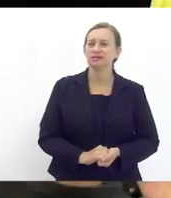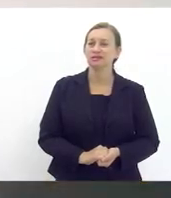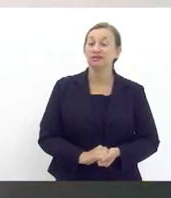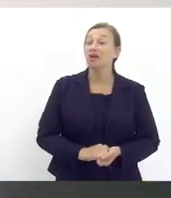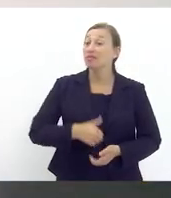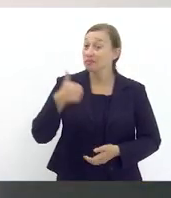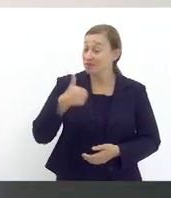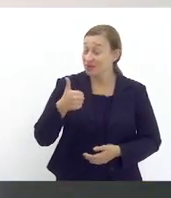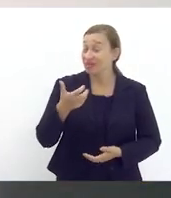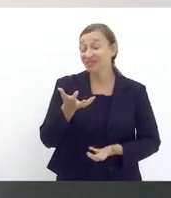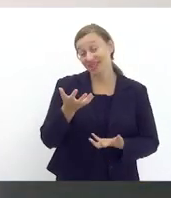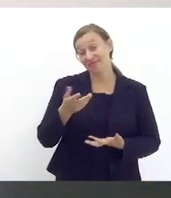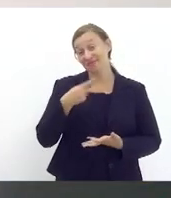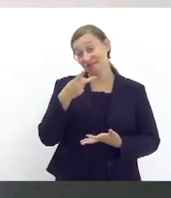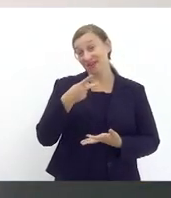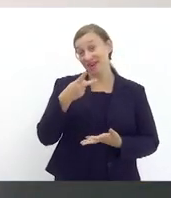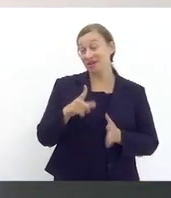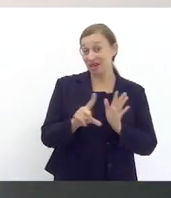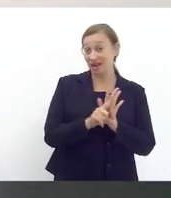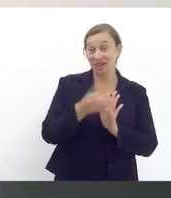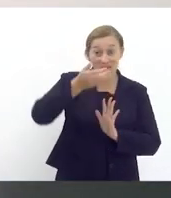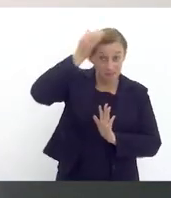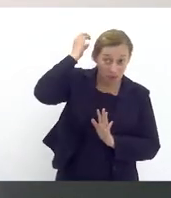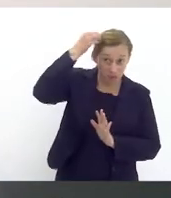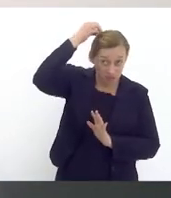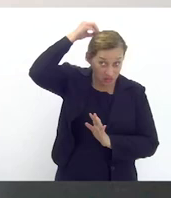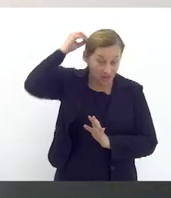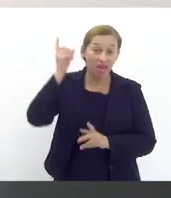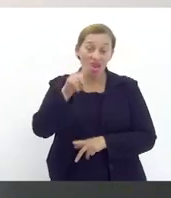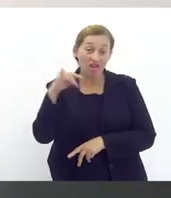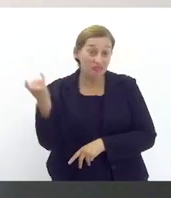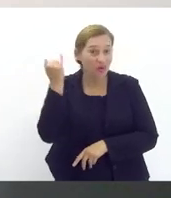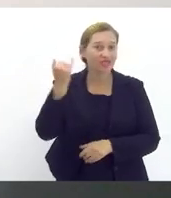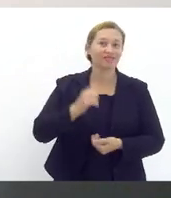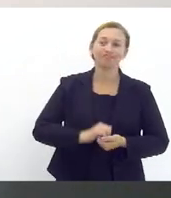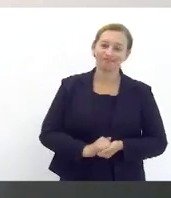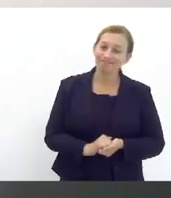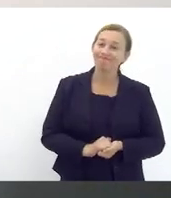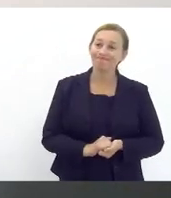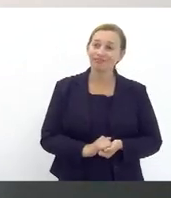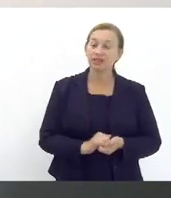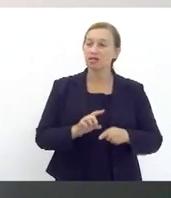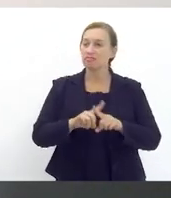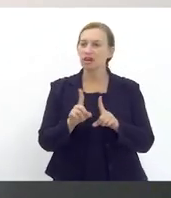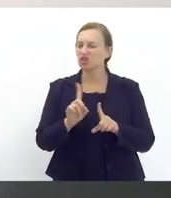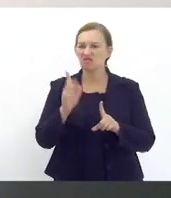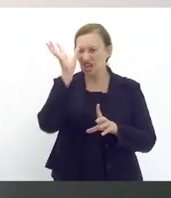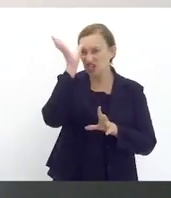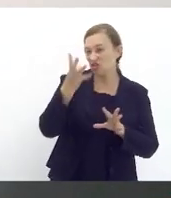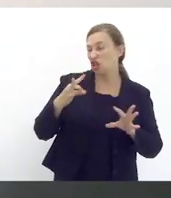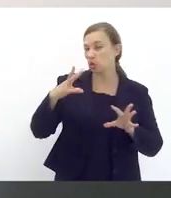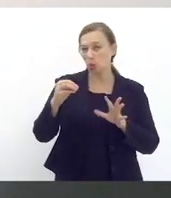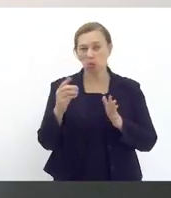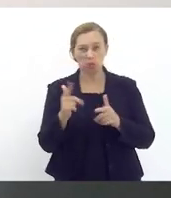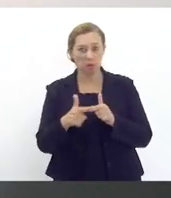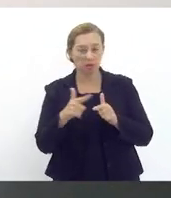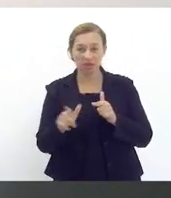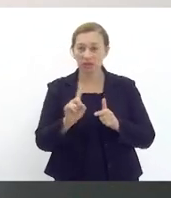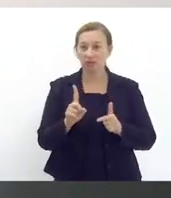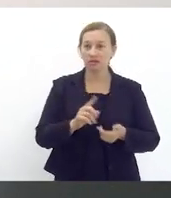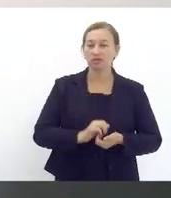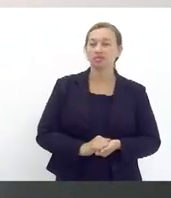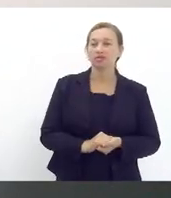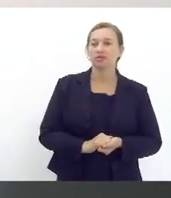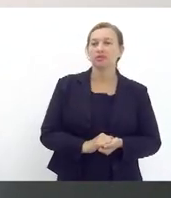primeiro que eu queria dizer que a lei falou Gustavo de fato ela é muito importante mas ela não vai resolver todos os nossos problemas